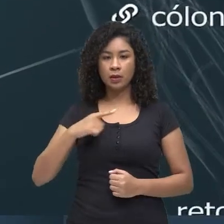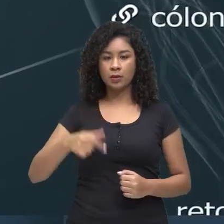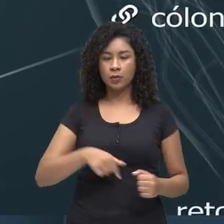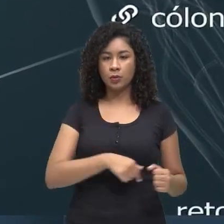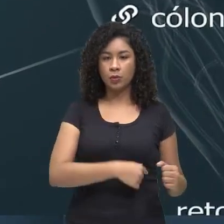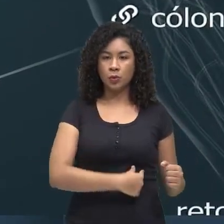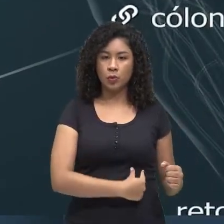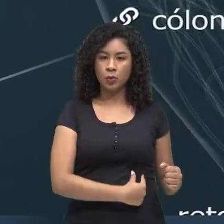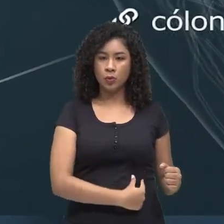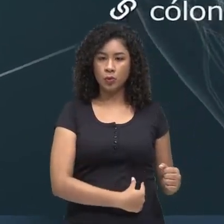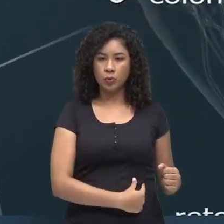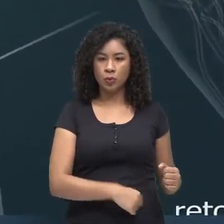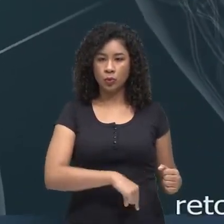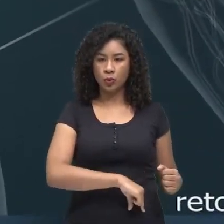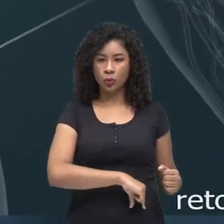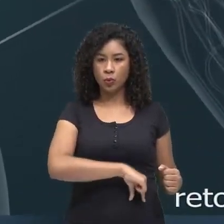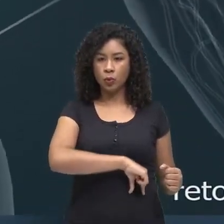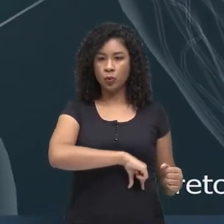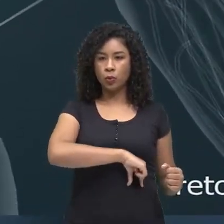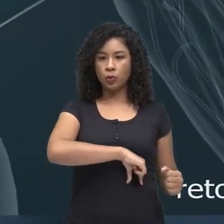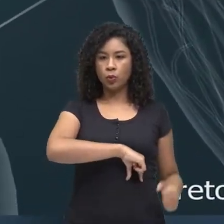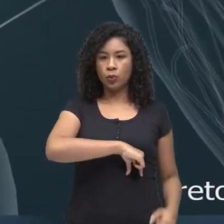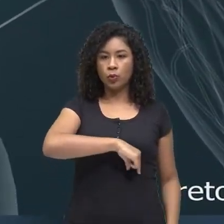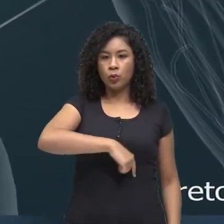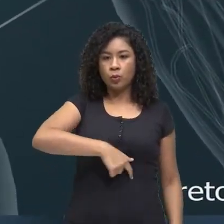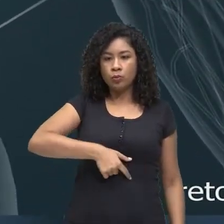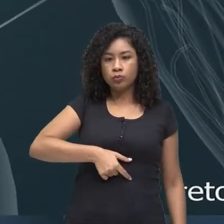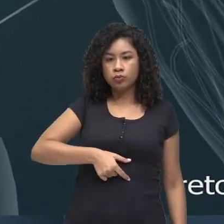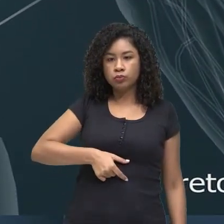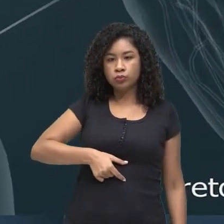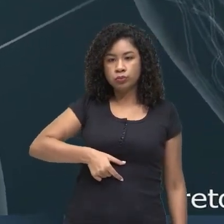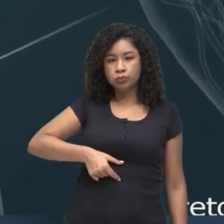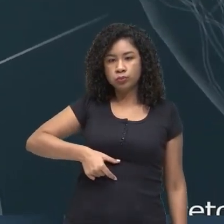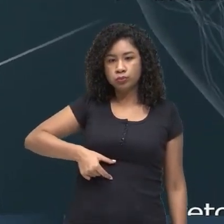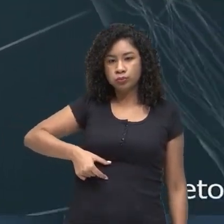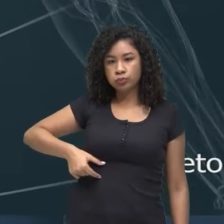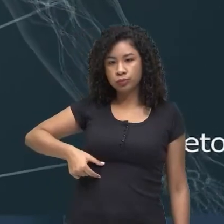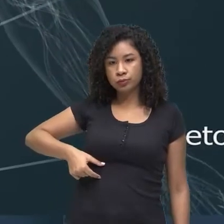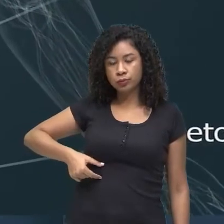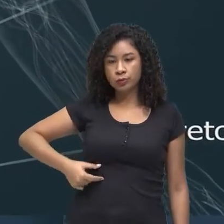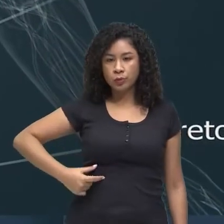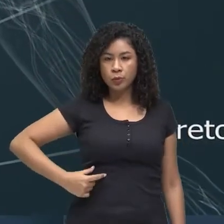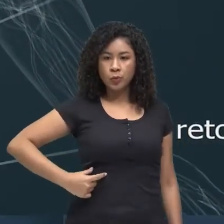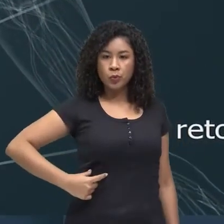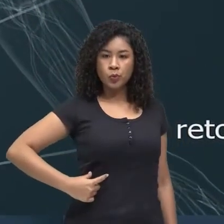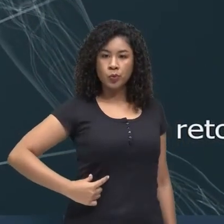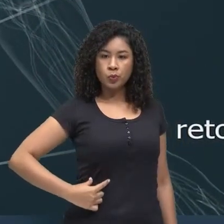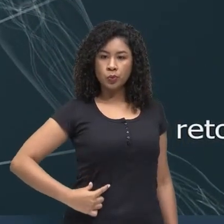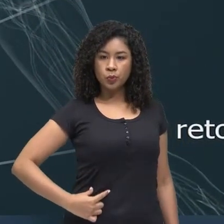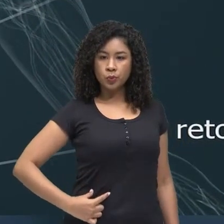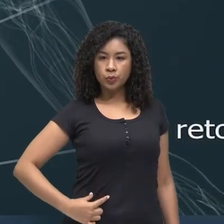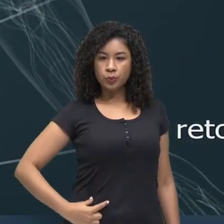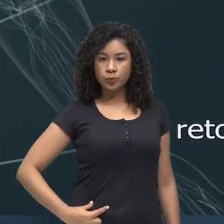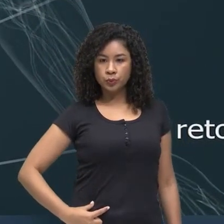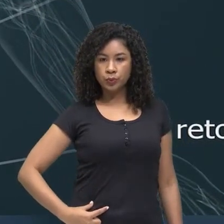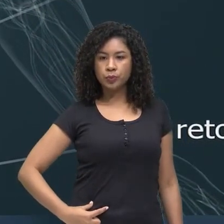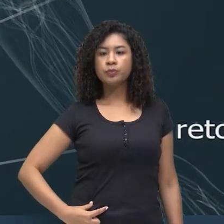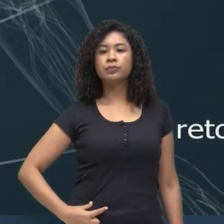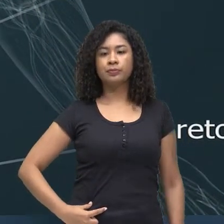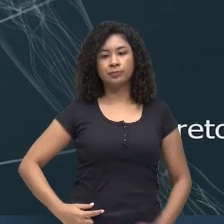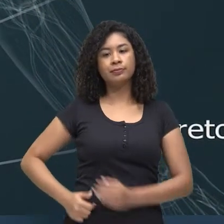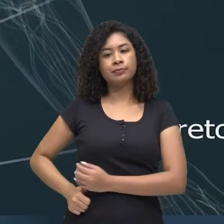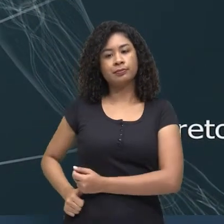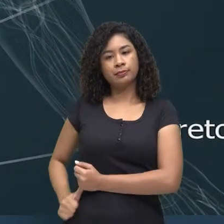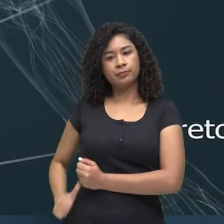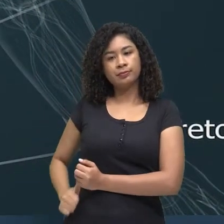barriga, aqui embaixo do fígado e do estômago. E nós temos o cólon descendente, que vai para o reto e ânus e por onde a fezes